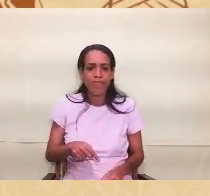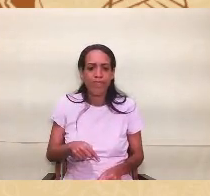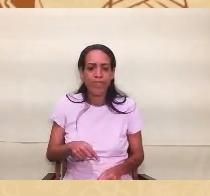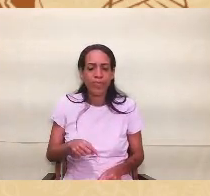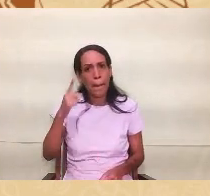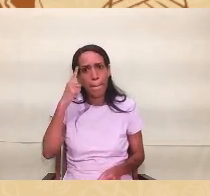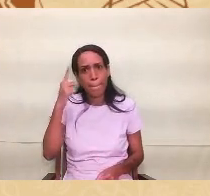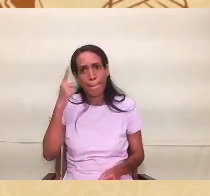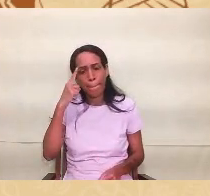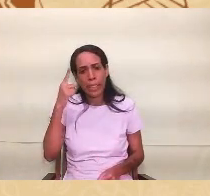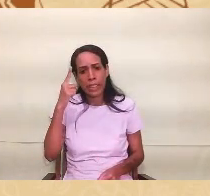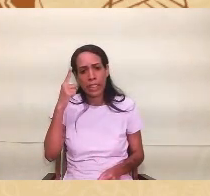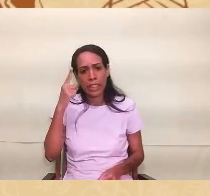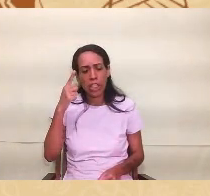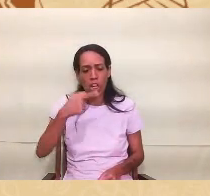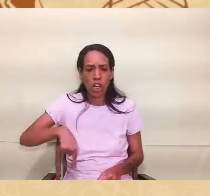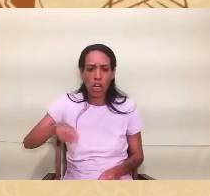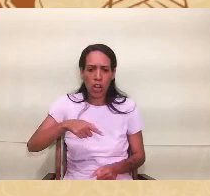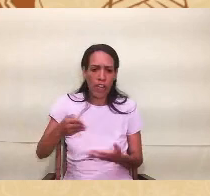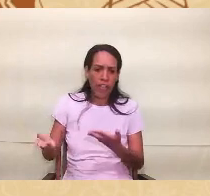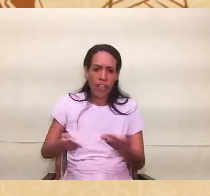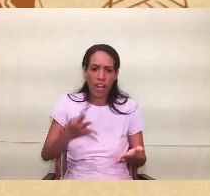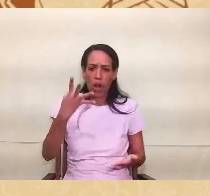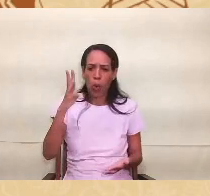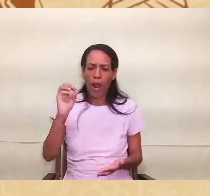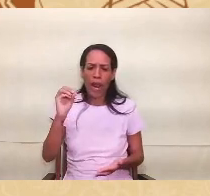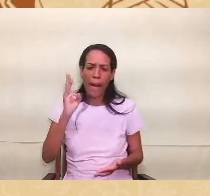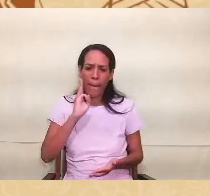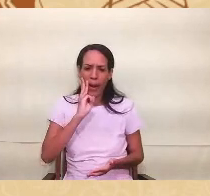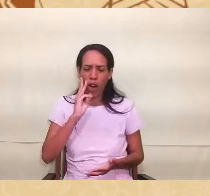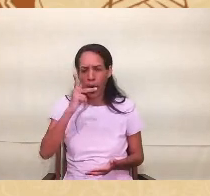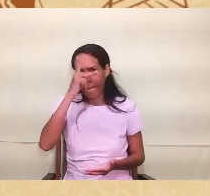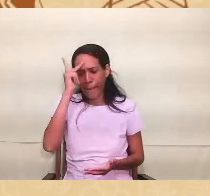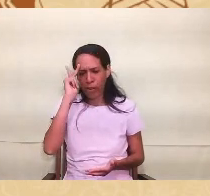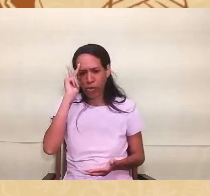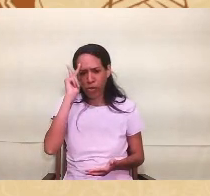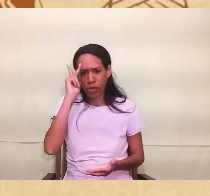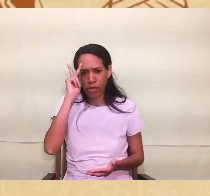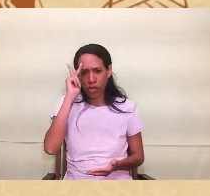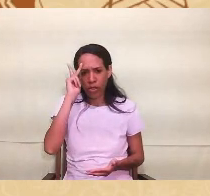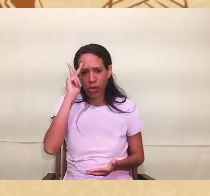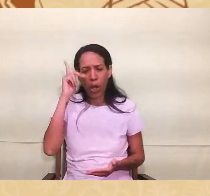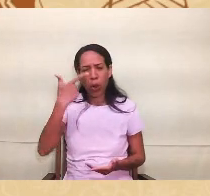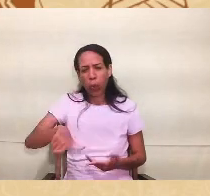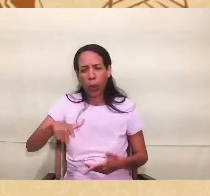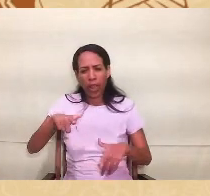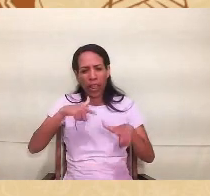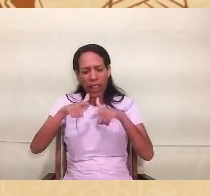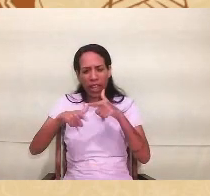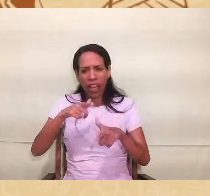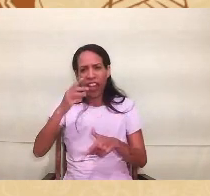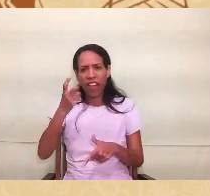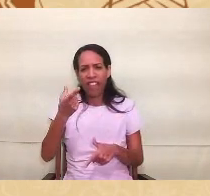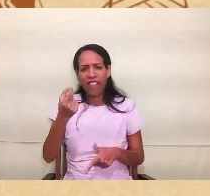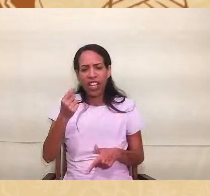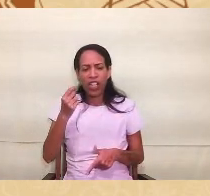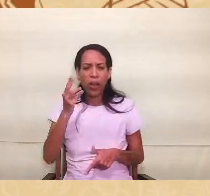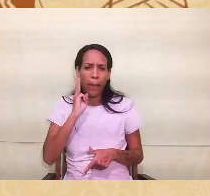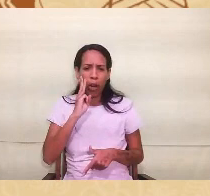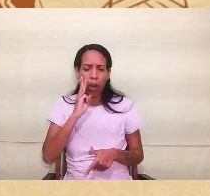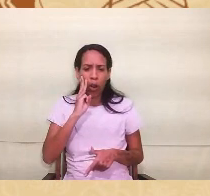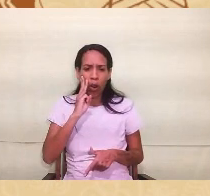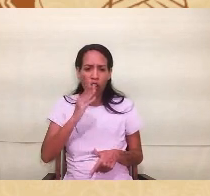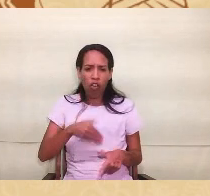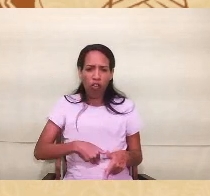Pensando assim, que a gente tem aí 40 milhões de gente desempregada, 20 milhões passando fome, como é que a